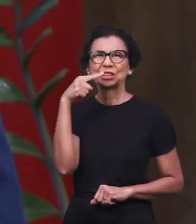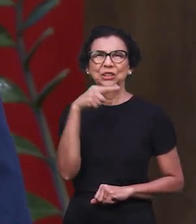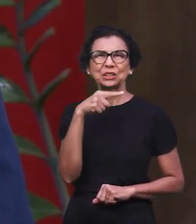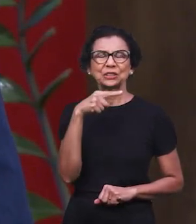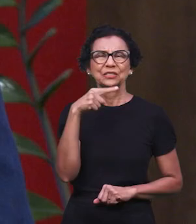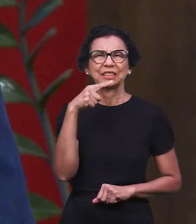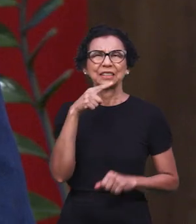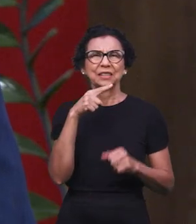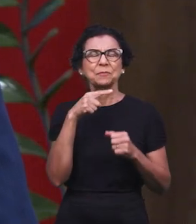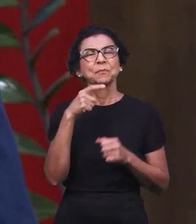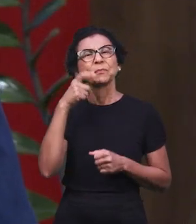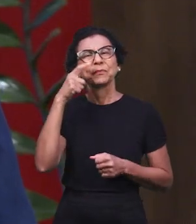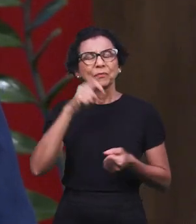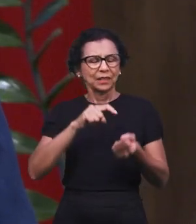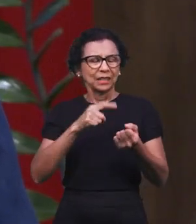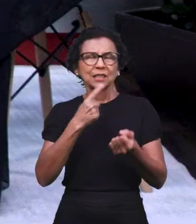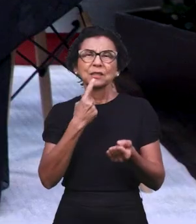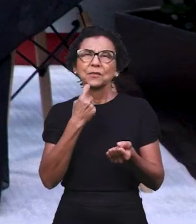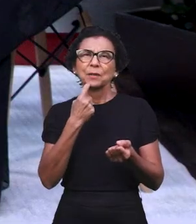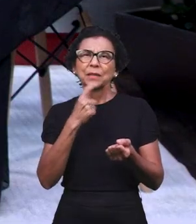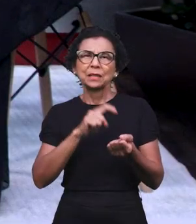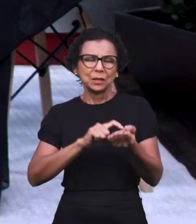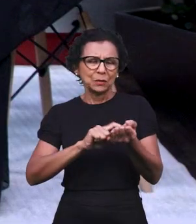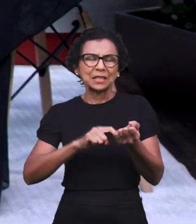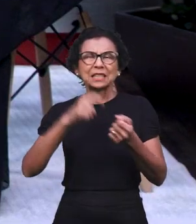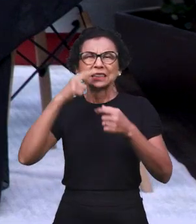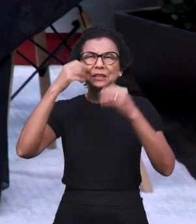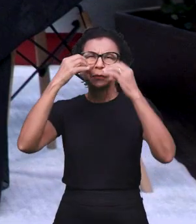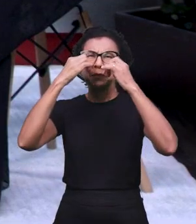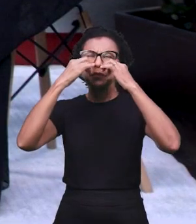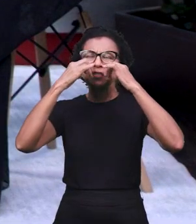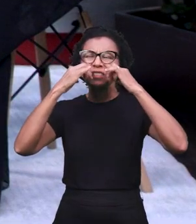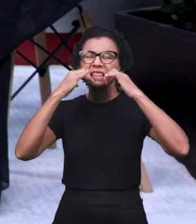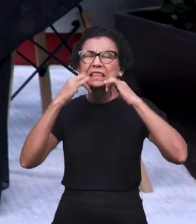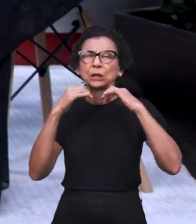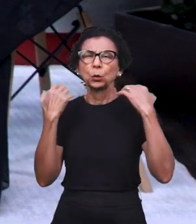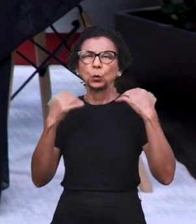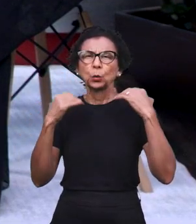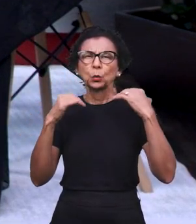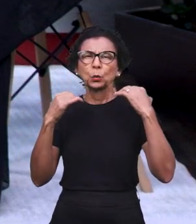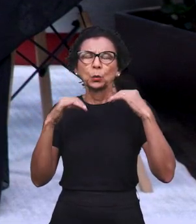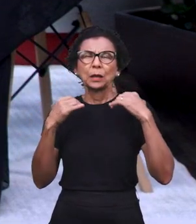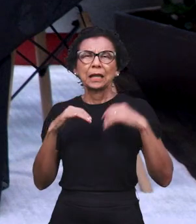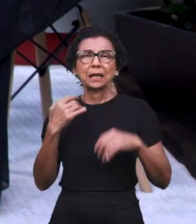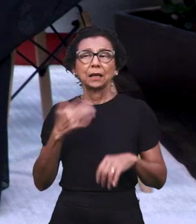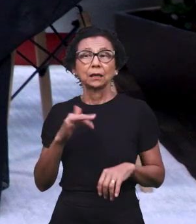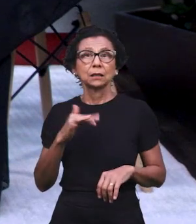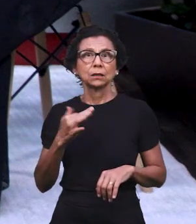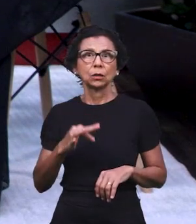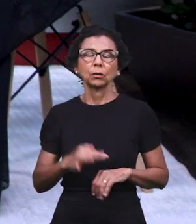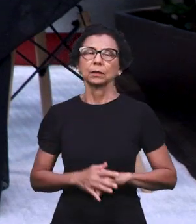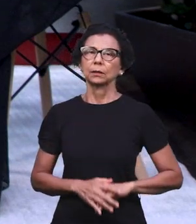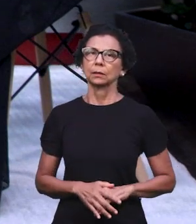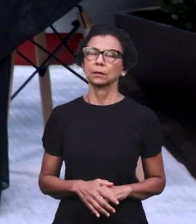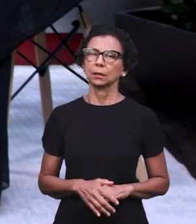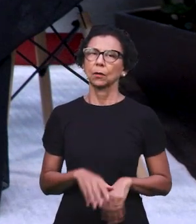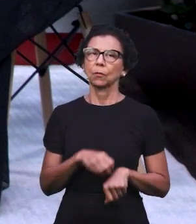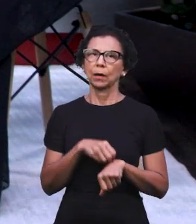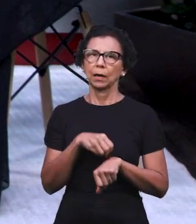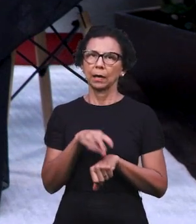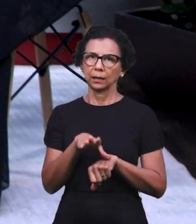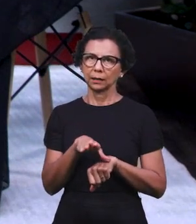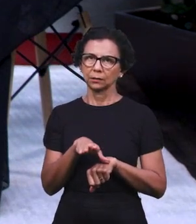sobe. Então, isso não é um sinal bom. Então, a gente sempre recomenda a escova sempre macia, né, doutora? Com É algo que certeza. geralmente